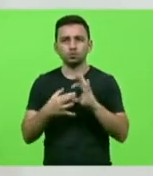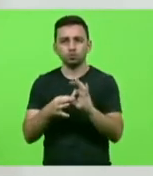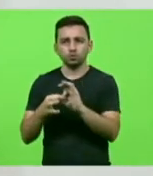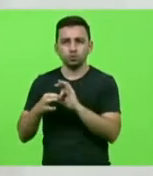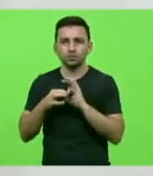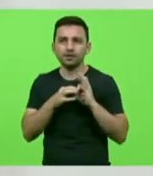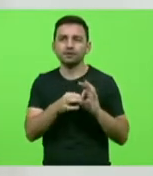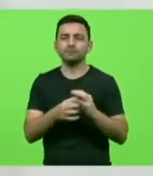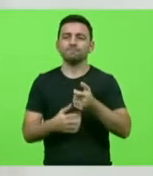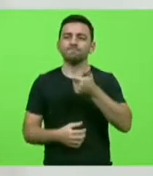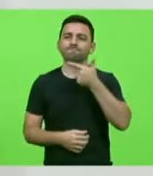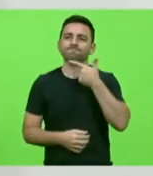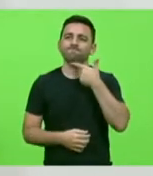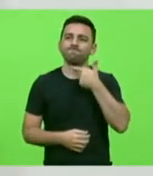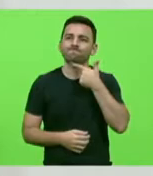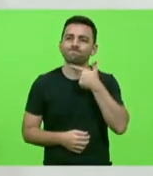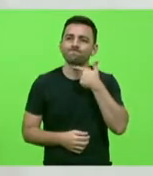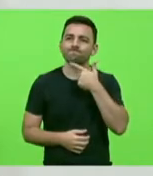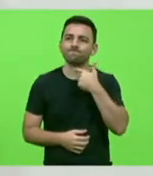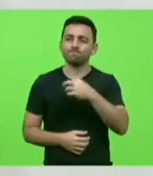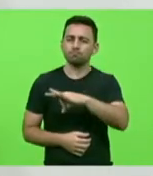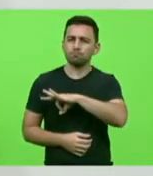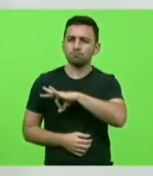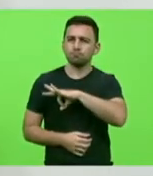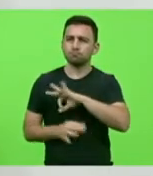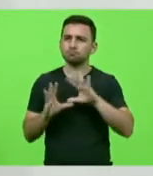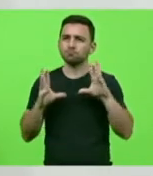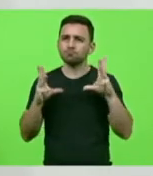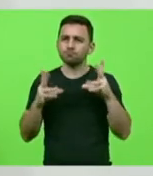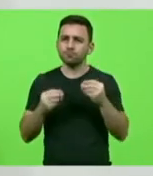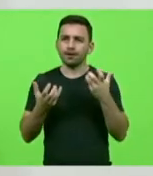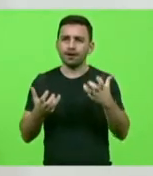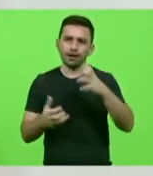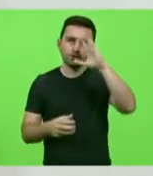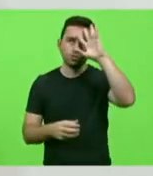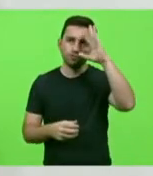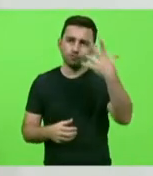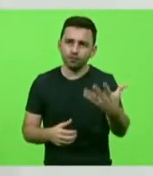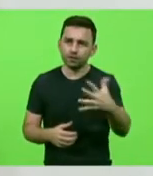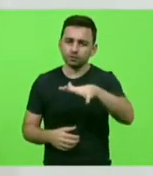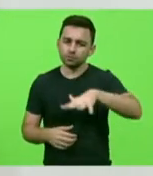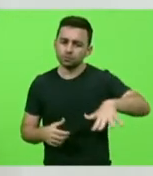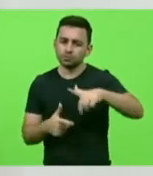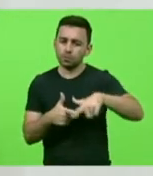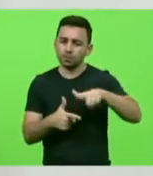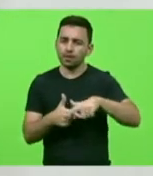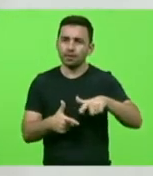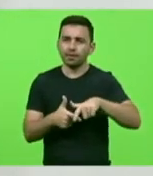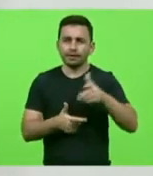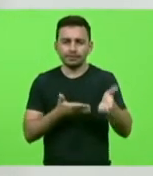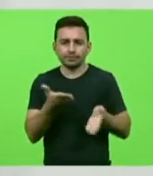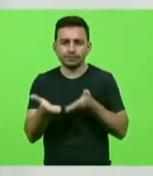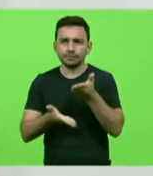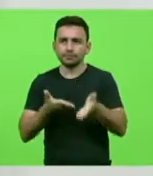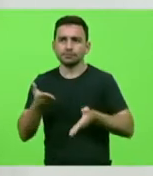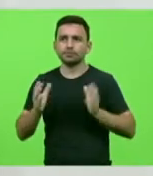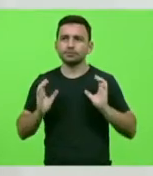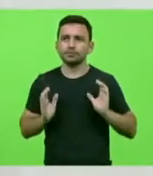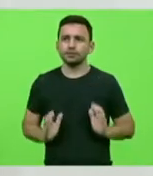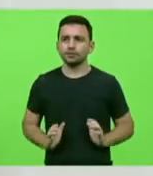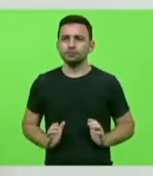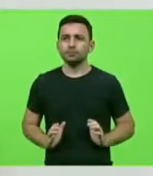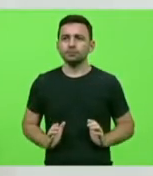da vontade que existe dos policiais em resolver os casos, em atender o cidadão,